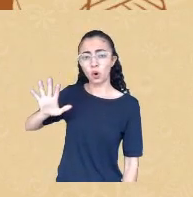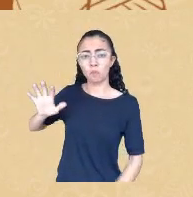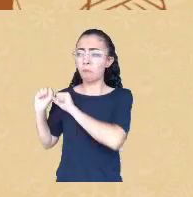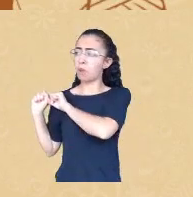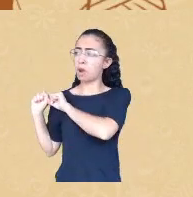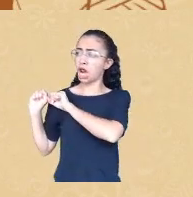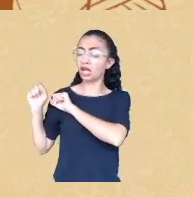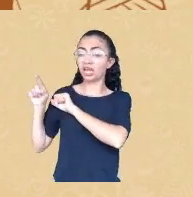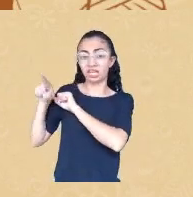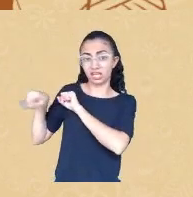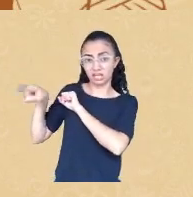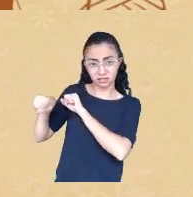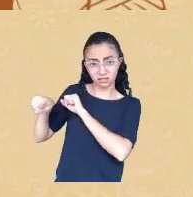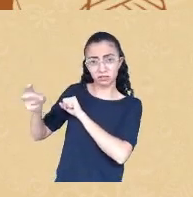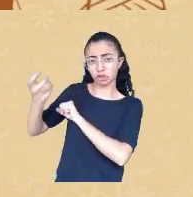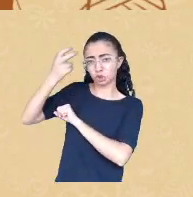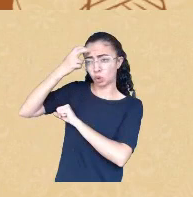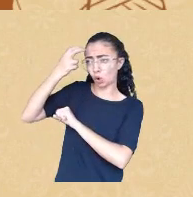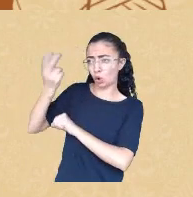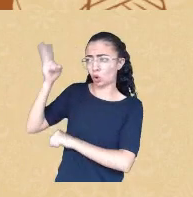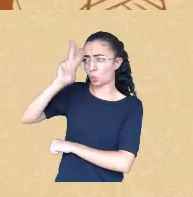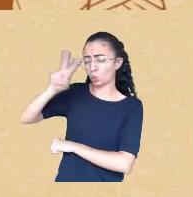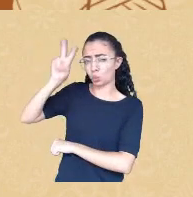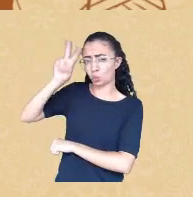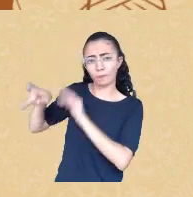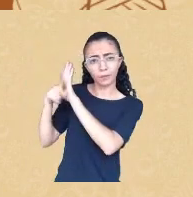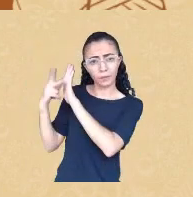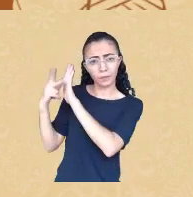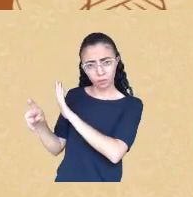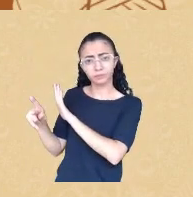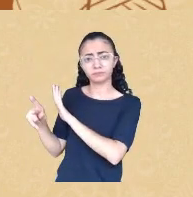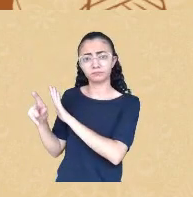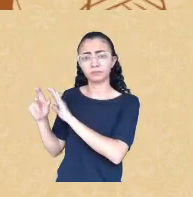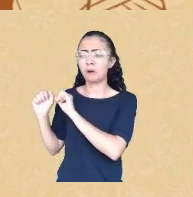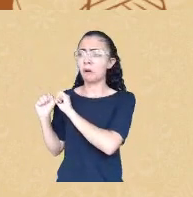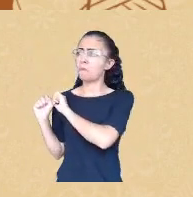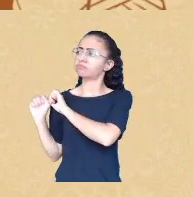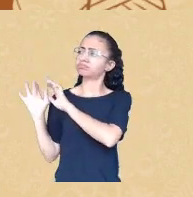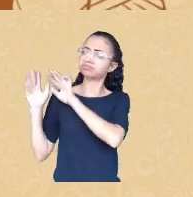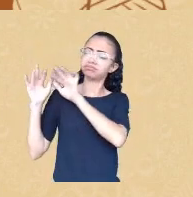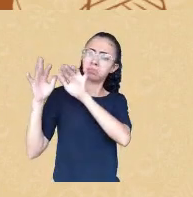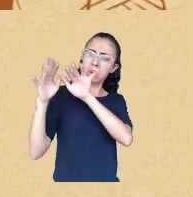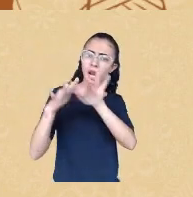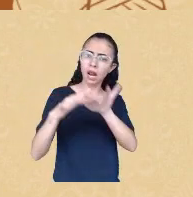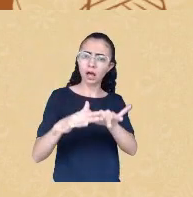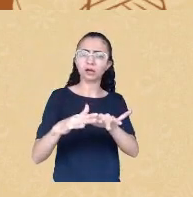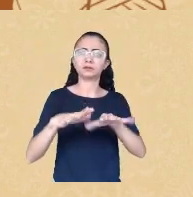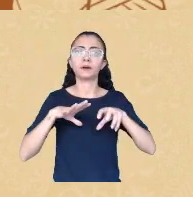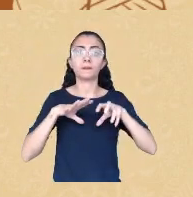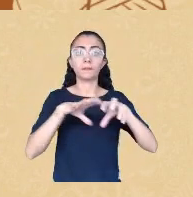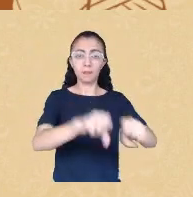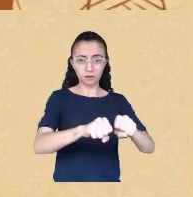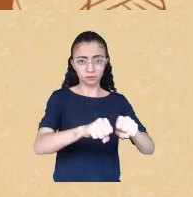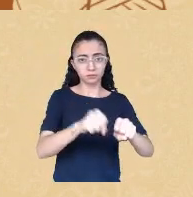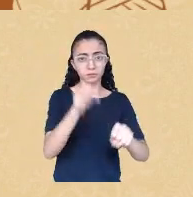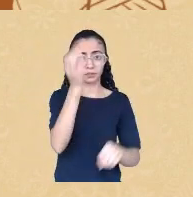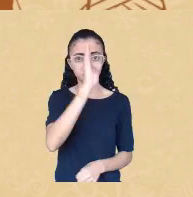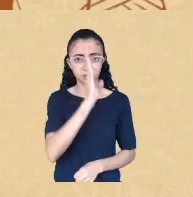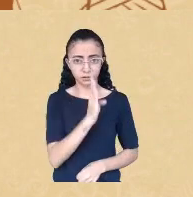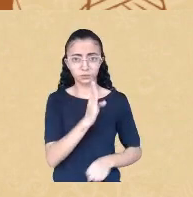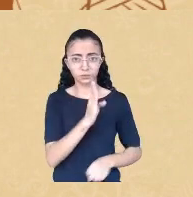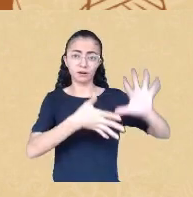né, em Pindorama, né? No caso europeu, de forma geral, aqui em Abya Yala, nas Américas,